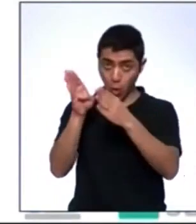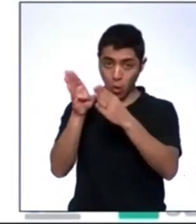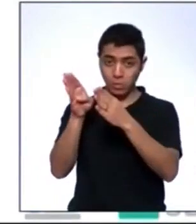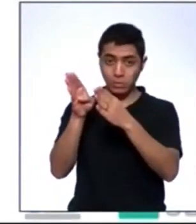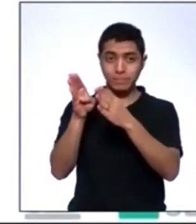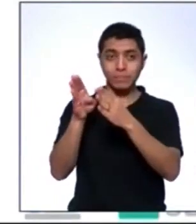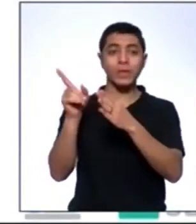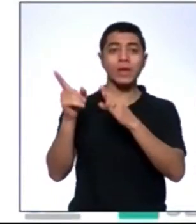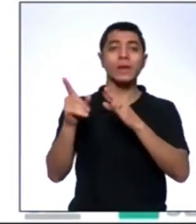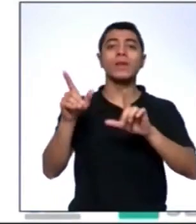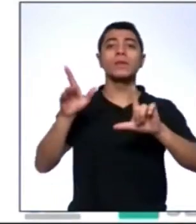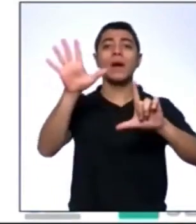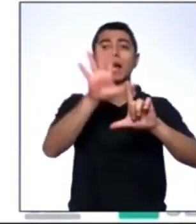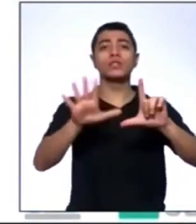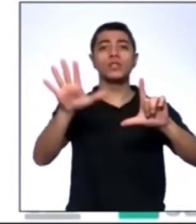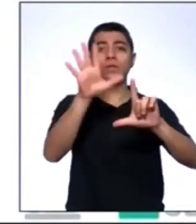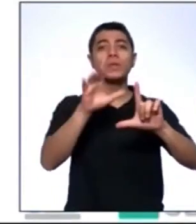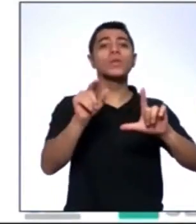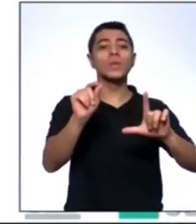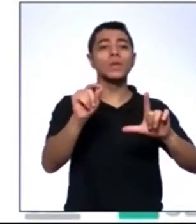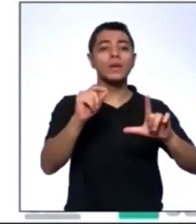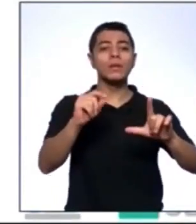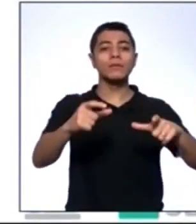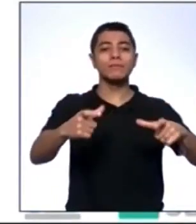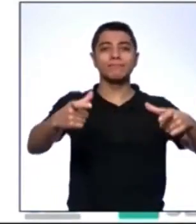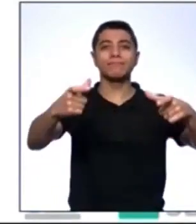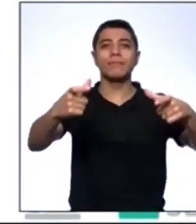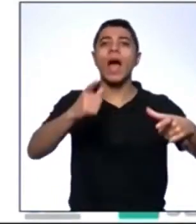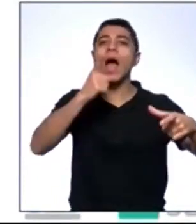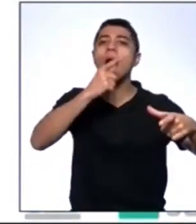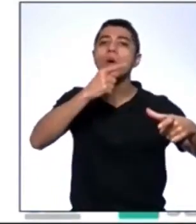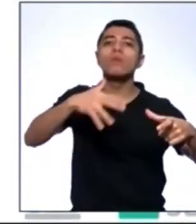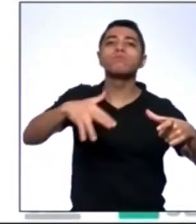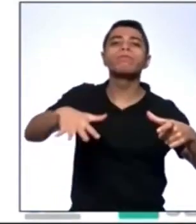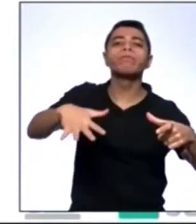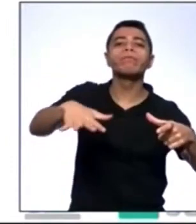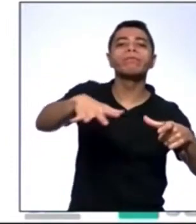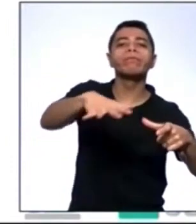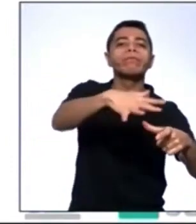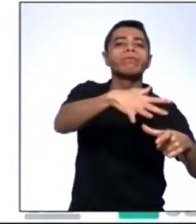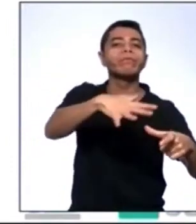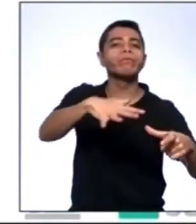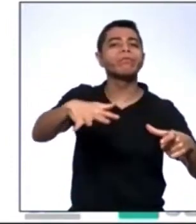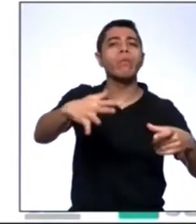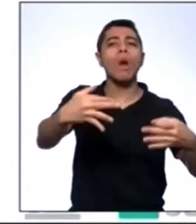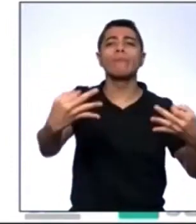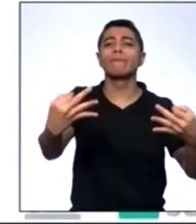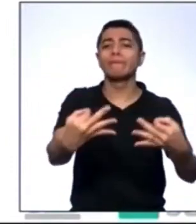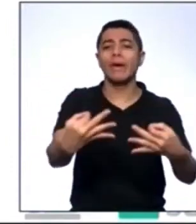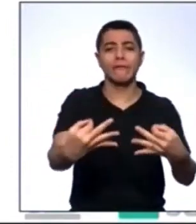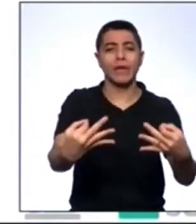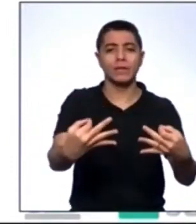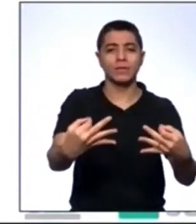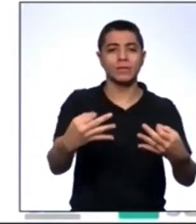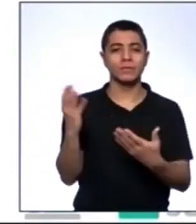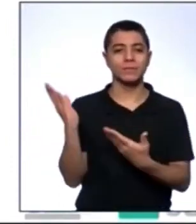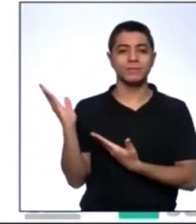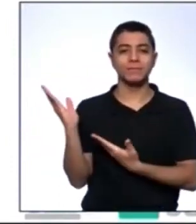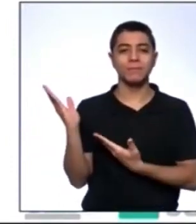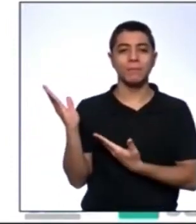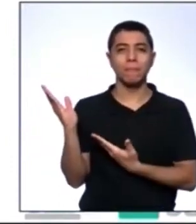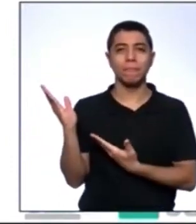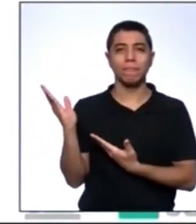nessa imagem uma lagoa em perfeito equilíbrio. Tá tudo legal nessa lagoa. Ó, os pontinhos vermelhos